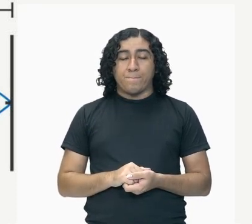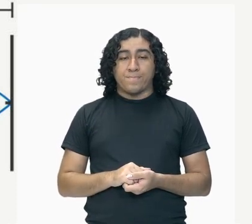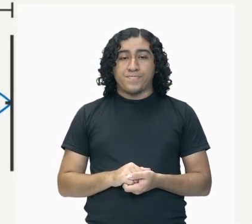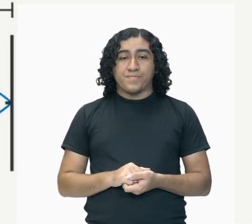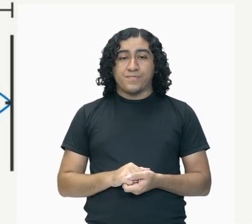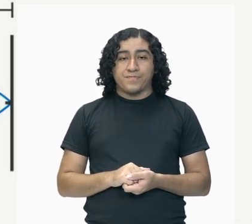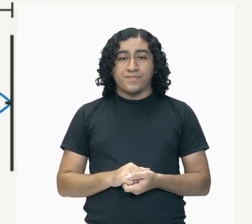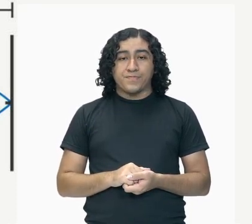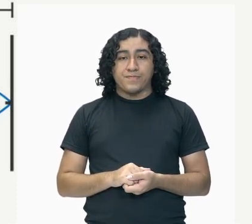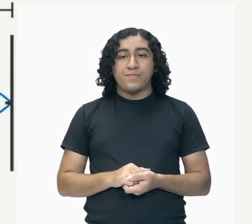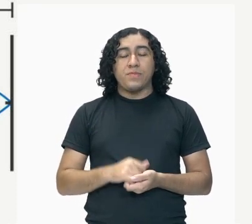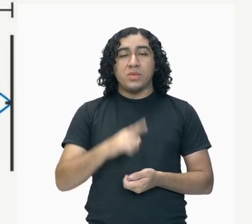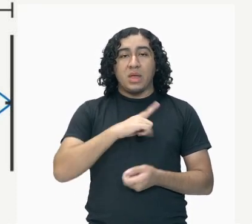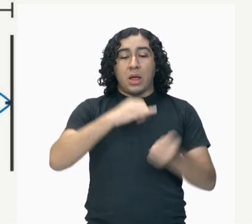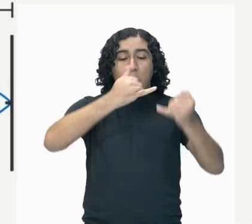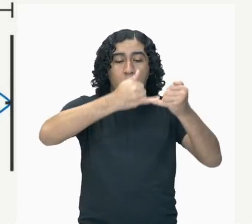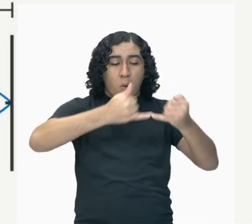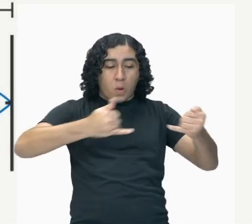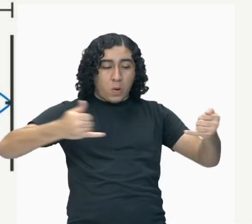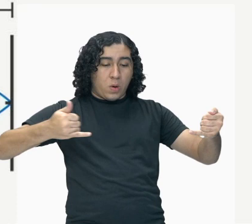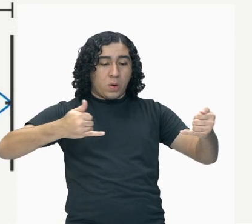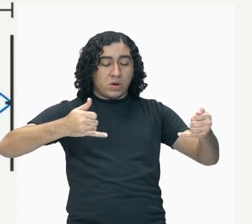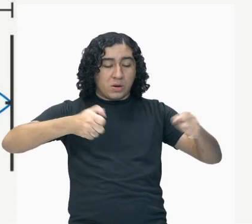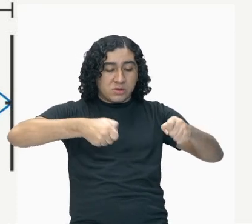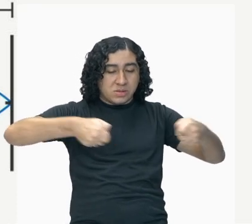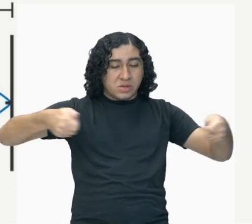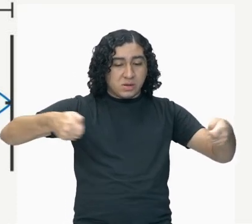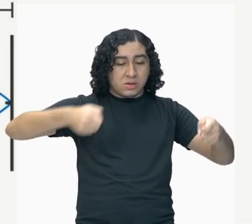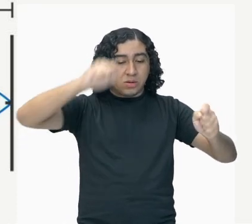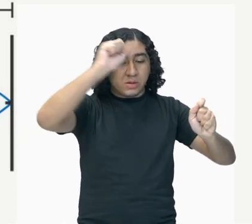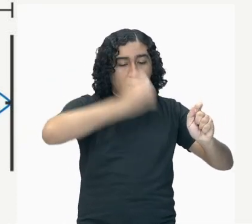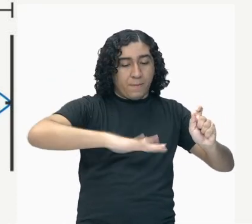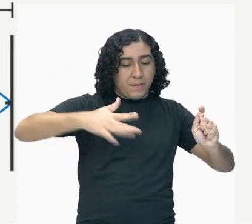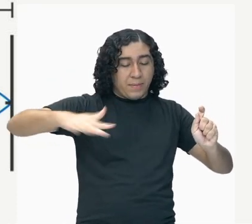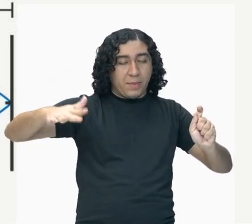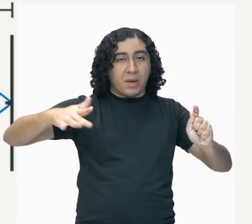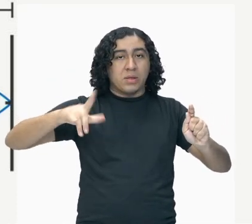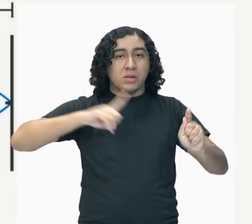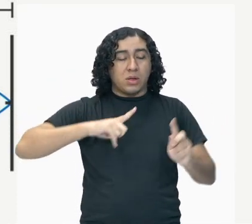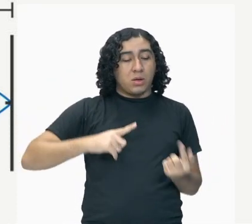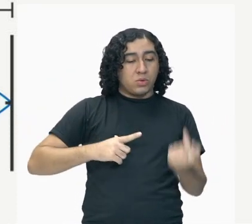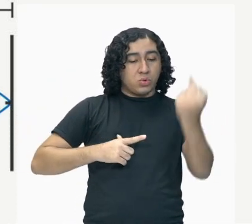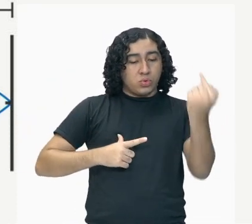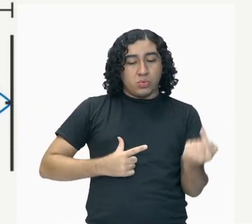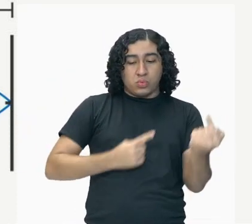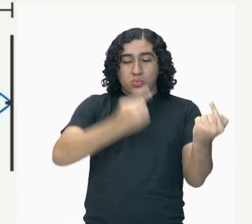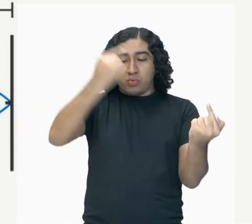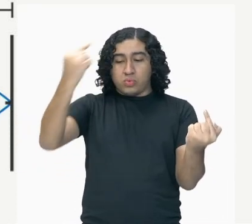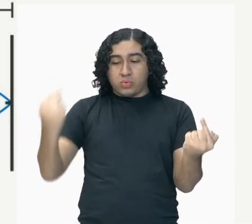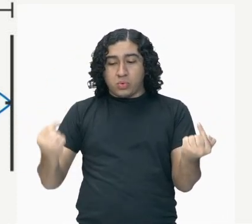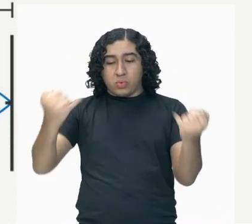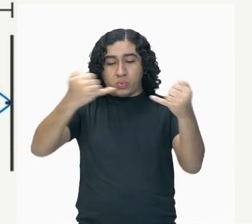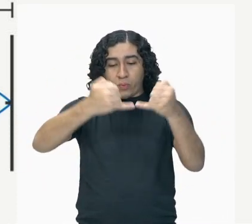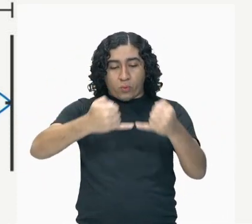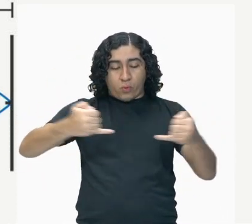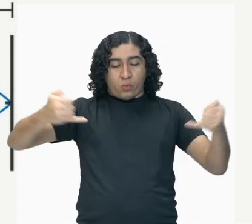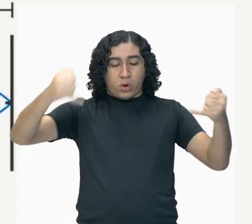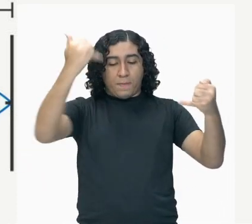frequência de vibração de uma corda tensionada entre duas extremidades fixas é de 800